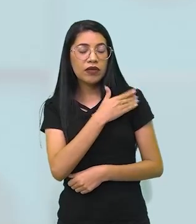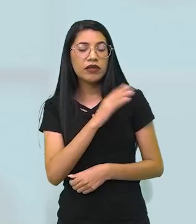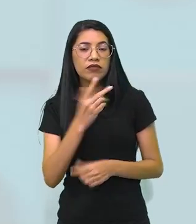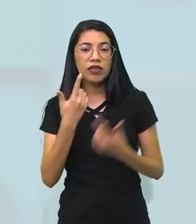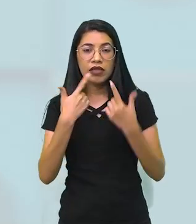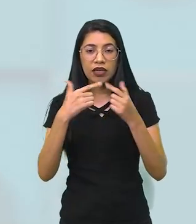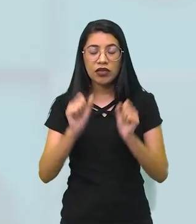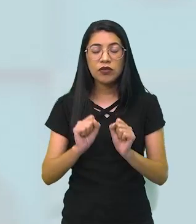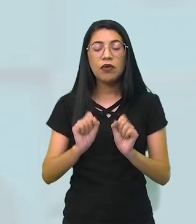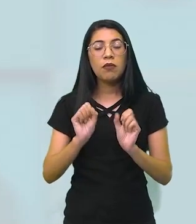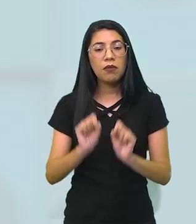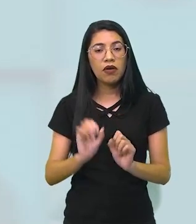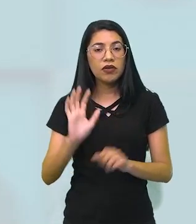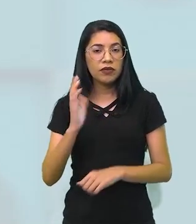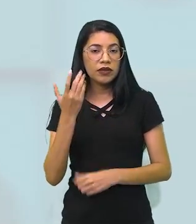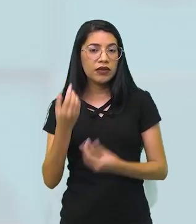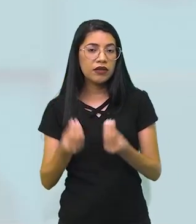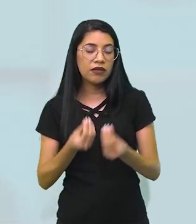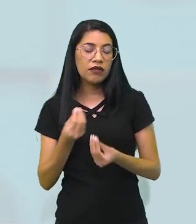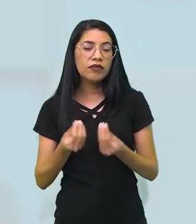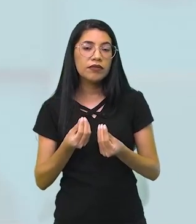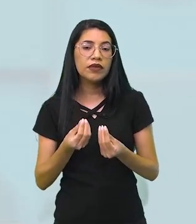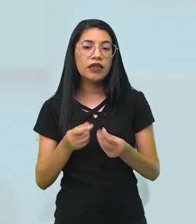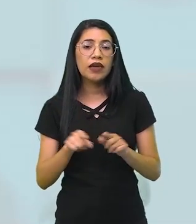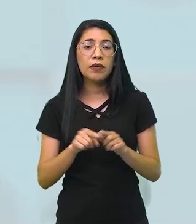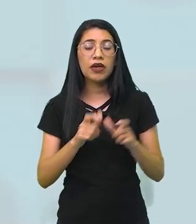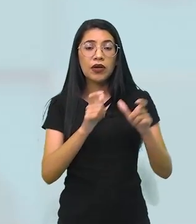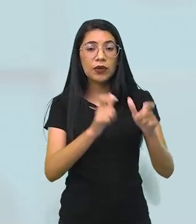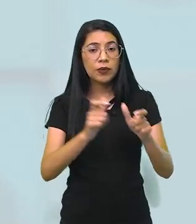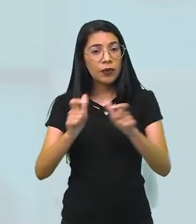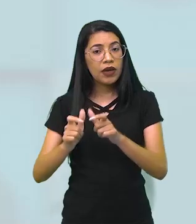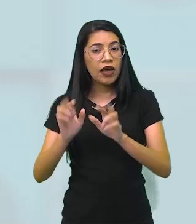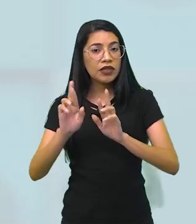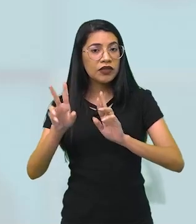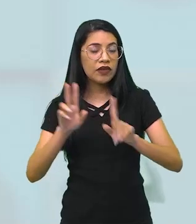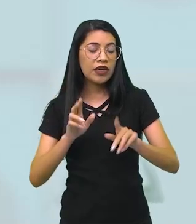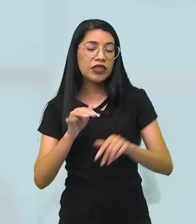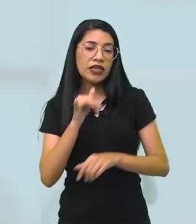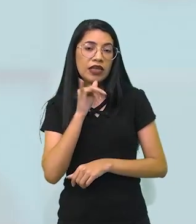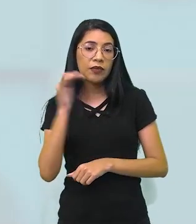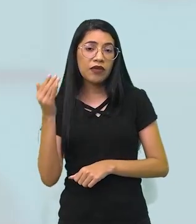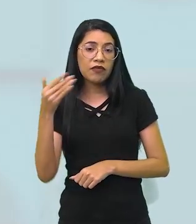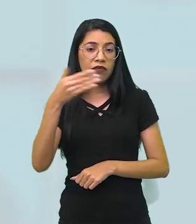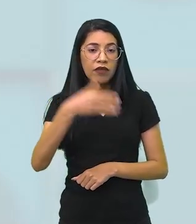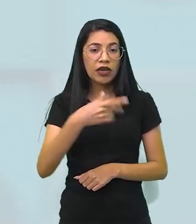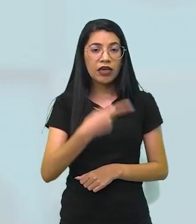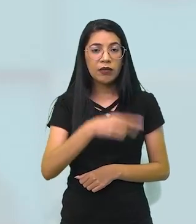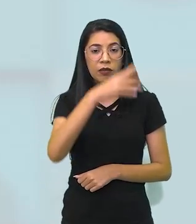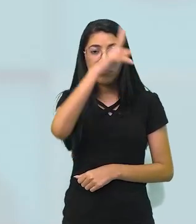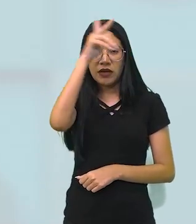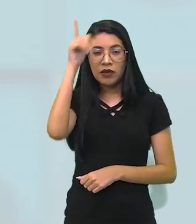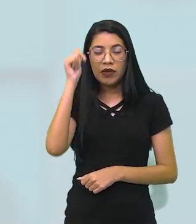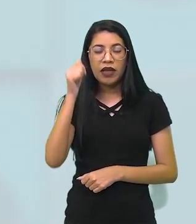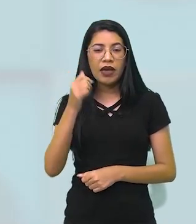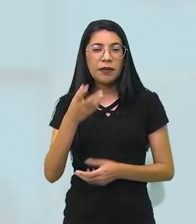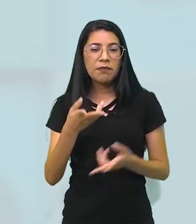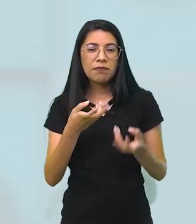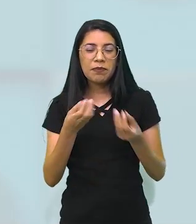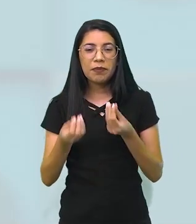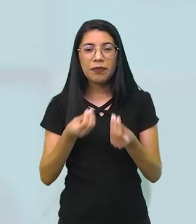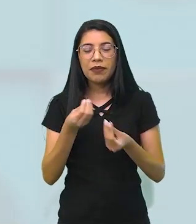também com gente que é eh vem de outras localidades né Vem para o Amazonas e a gente né começa a ter assim uma certa